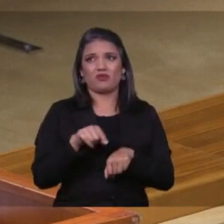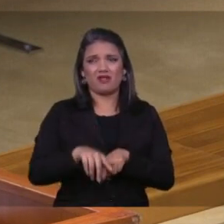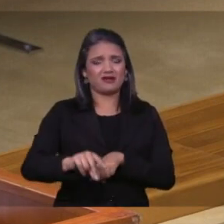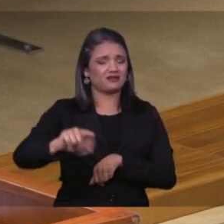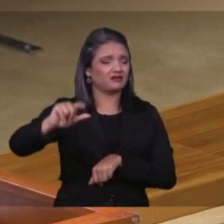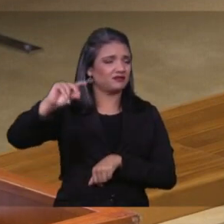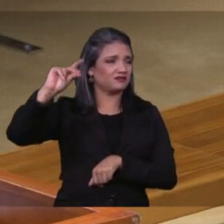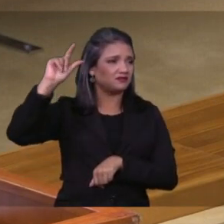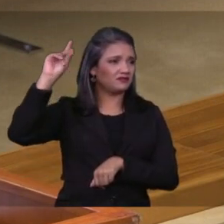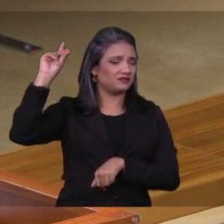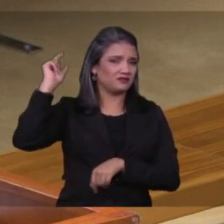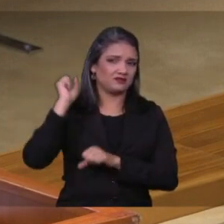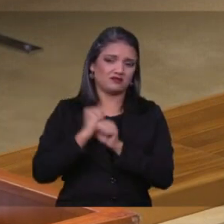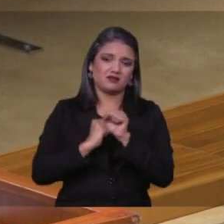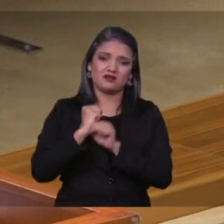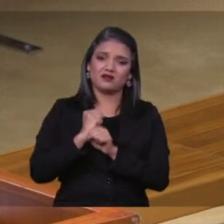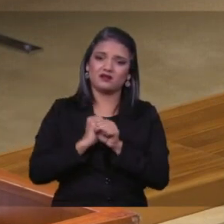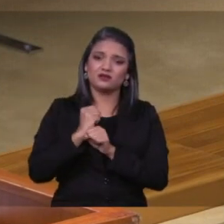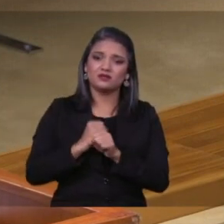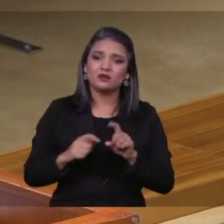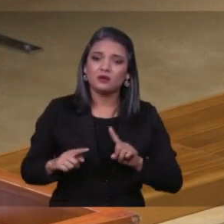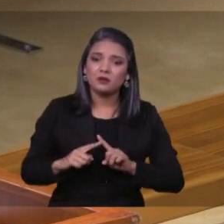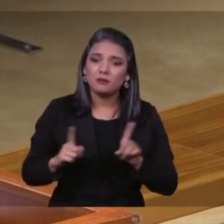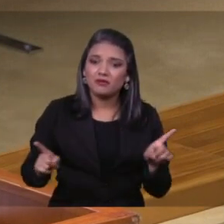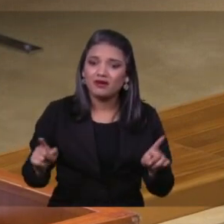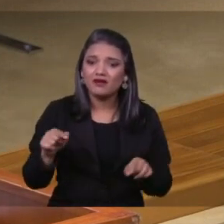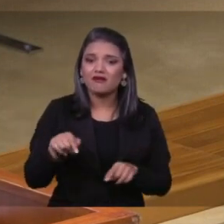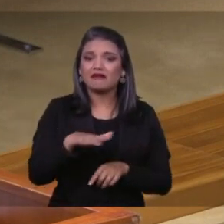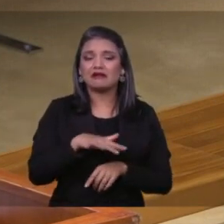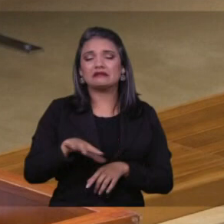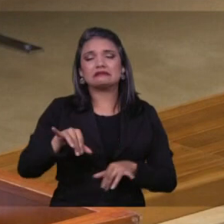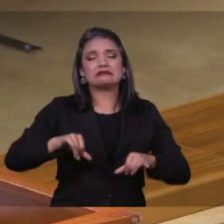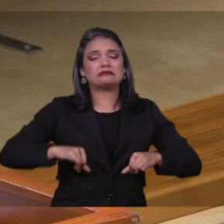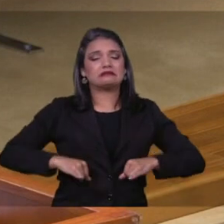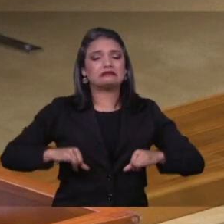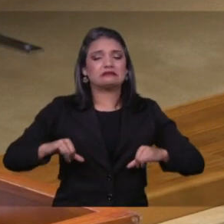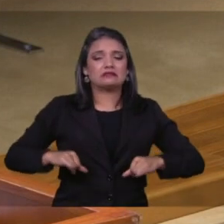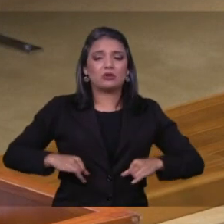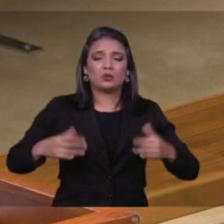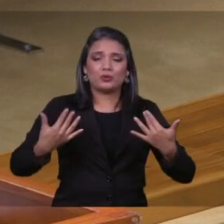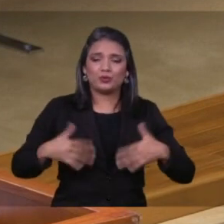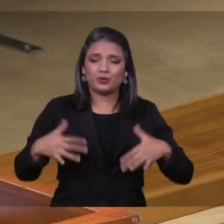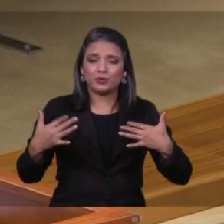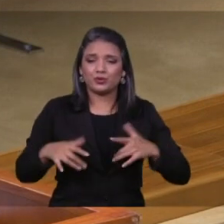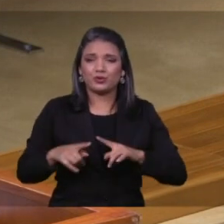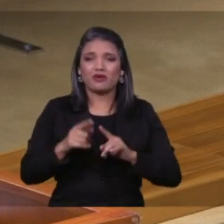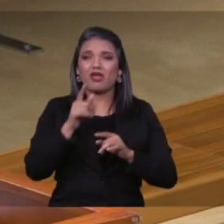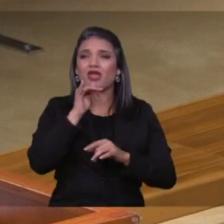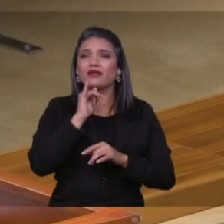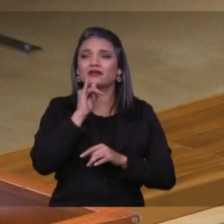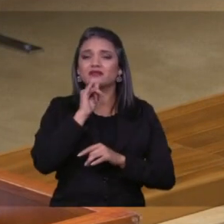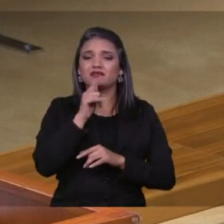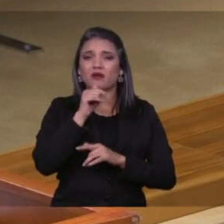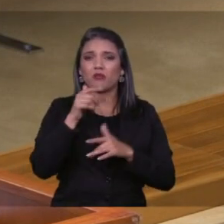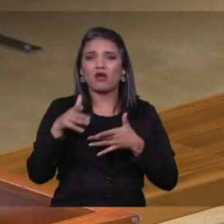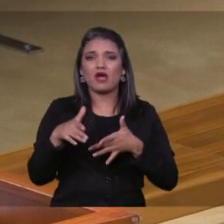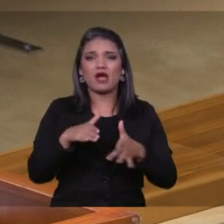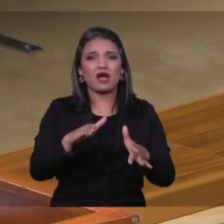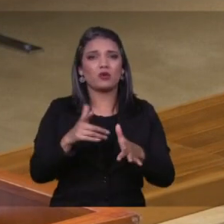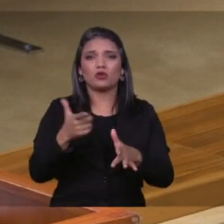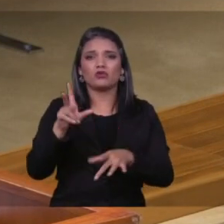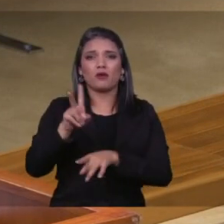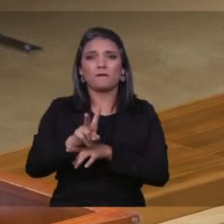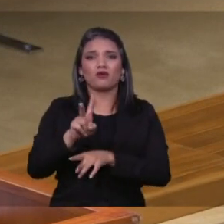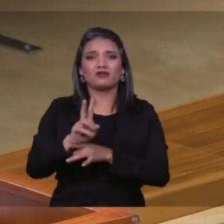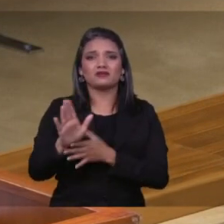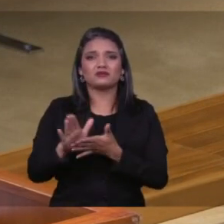Essa situação assola o Pantanal, que tem sofrido, assim como as suas águas, influxos graves de desproteção e